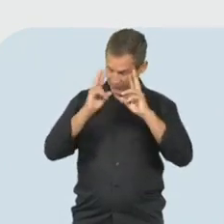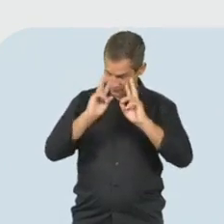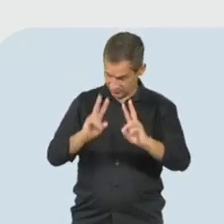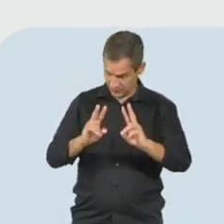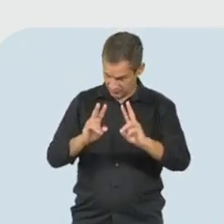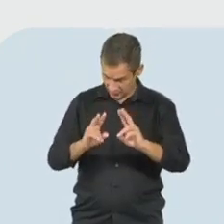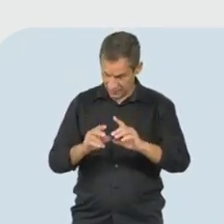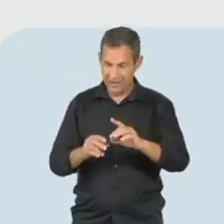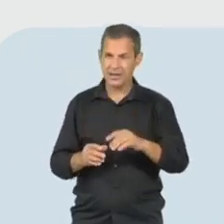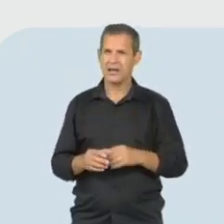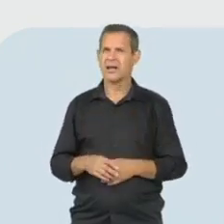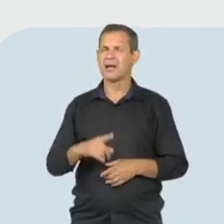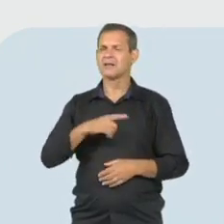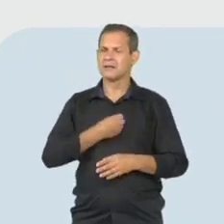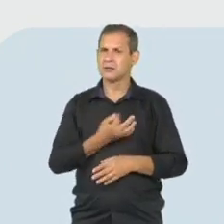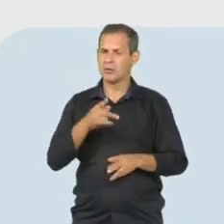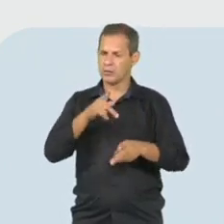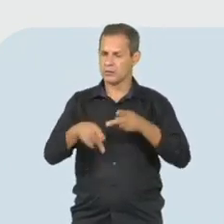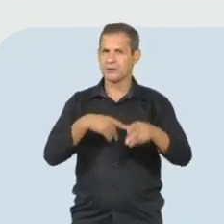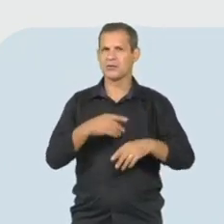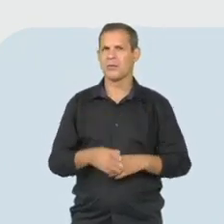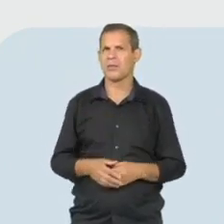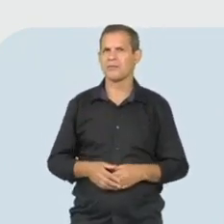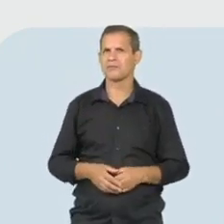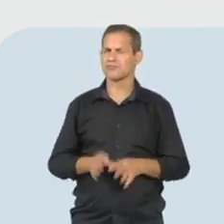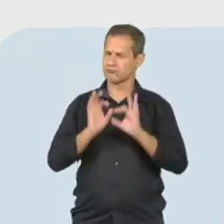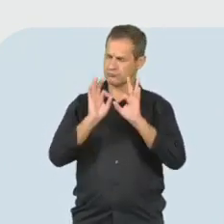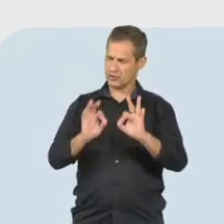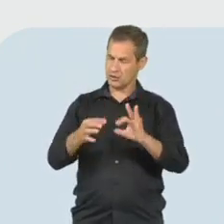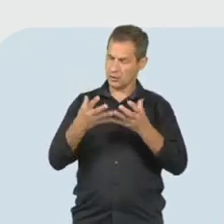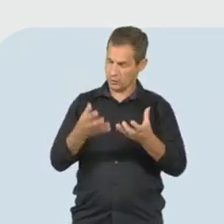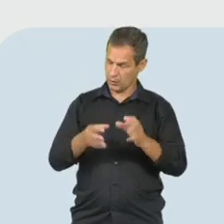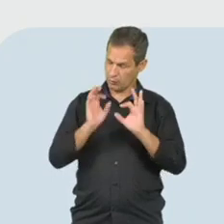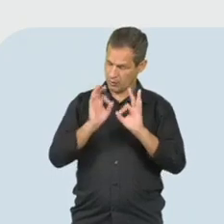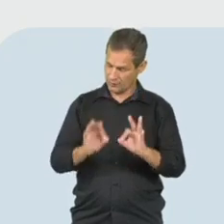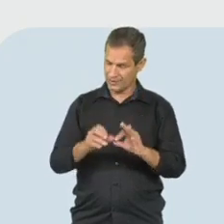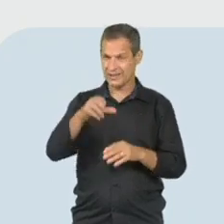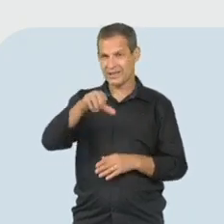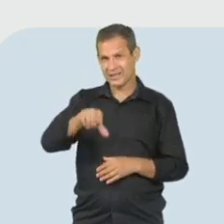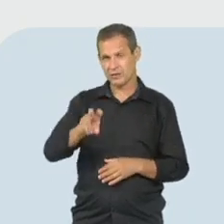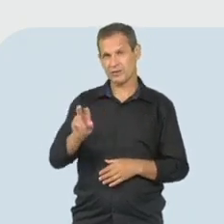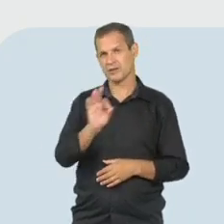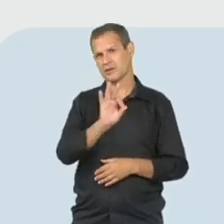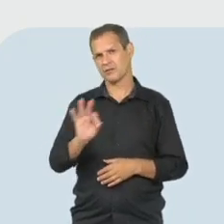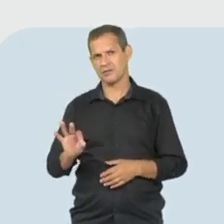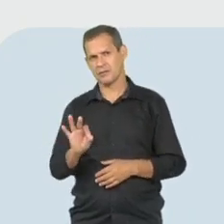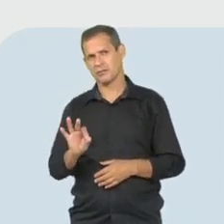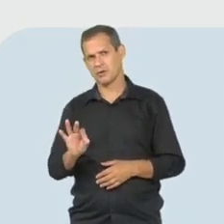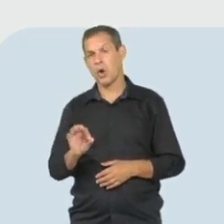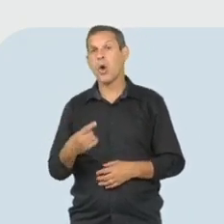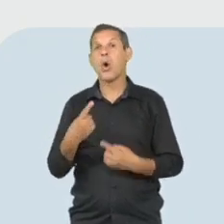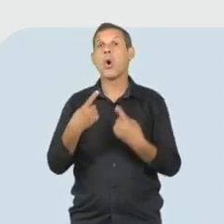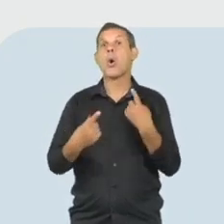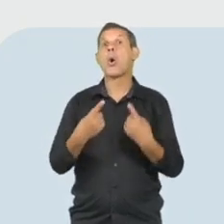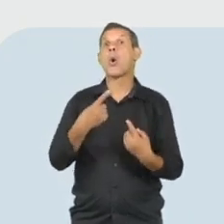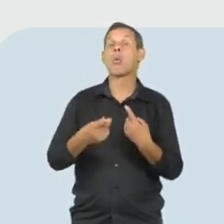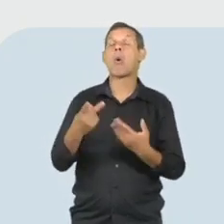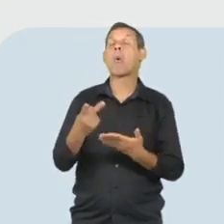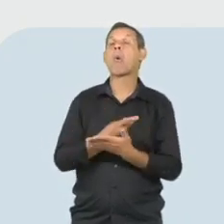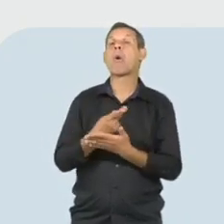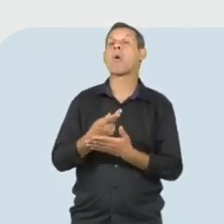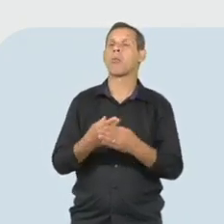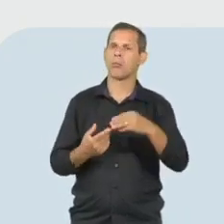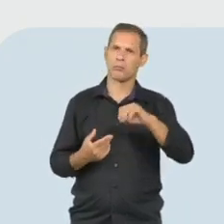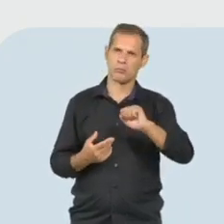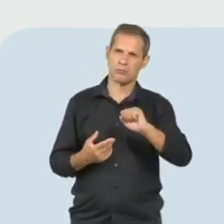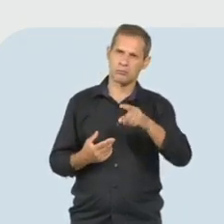Observada dada a população de precisão. Eu quero uma precisão de 95%. Qual é o erro